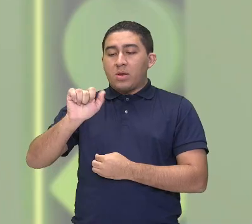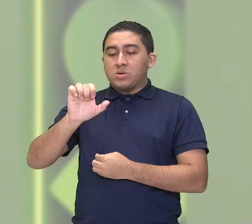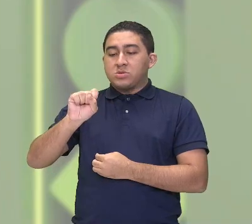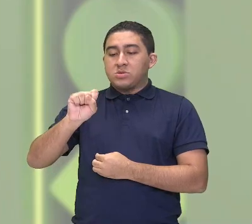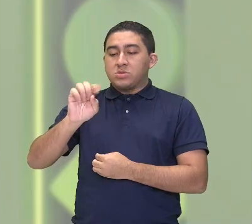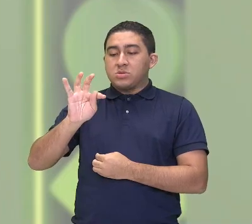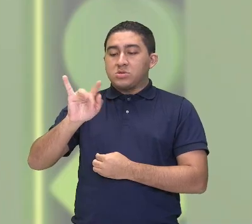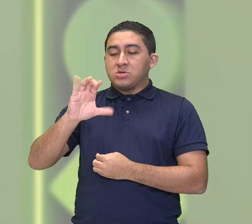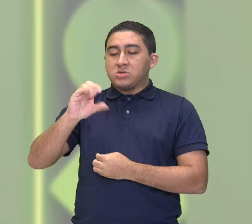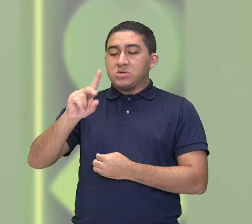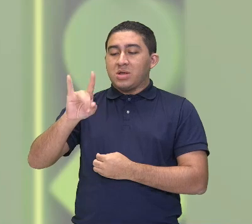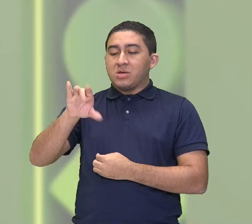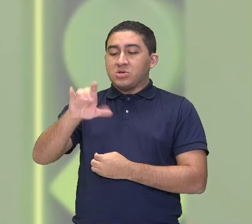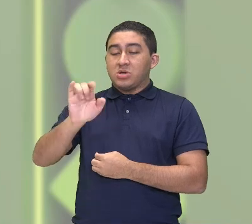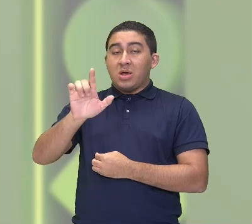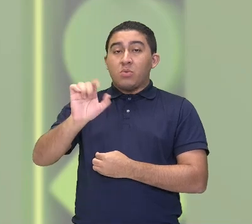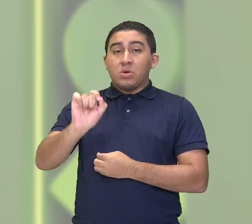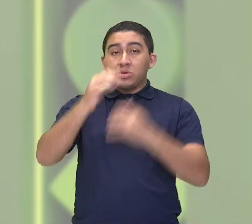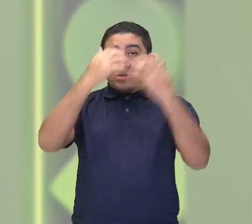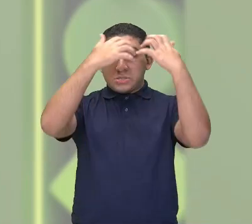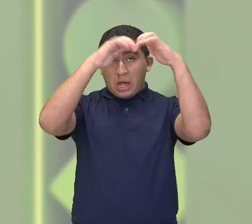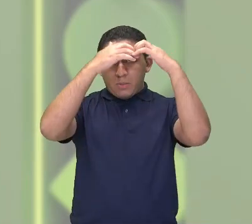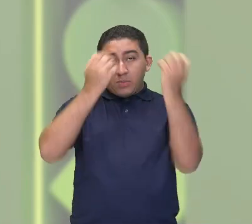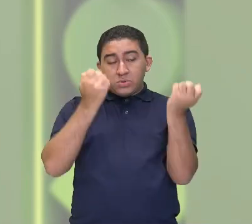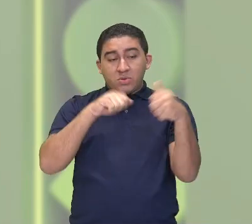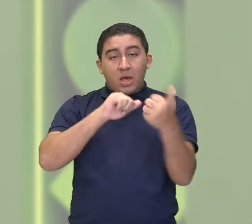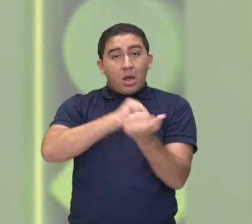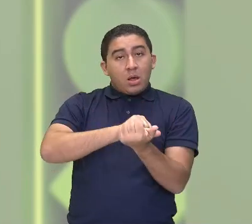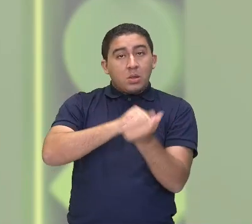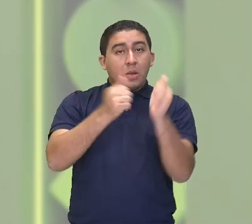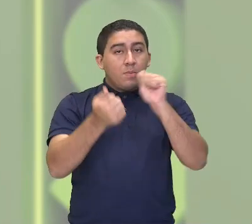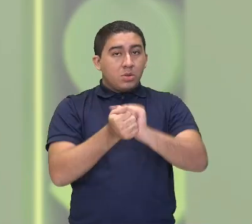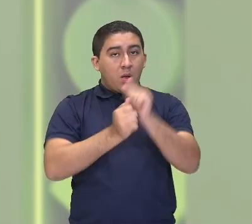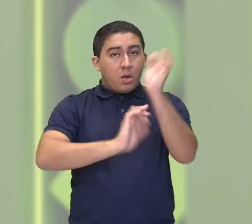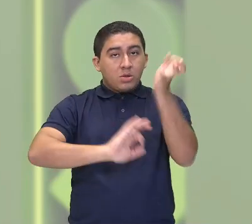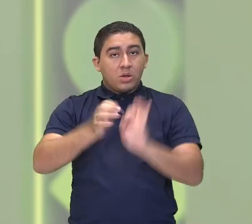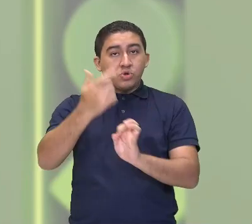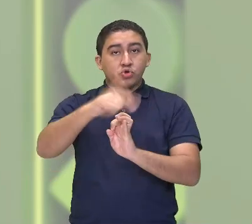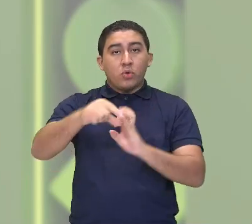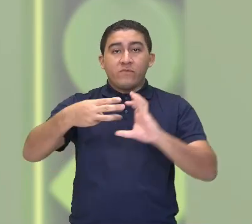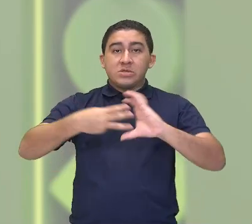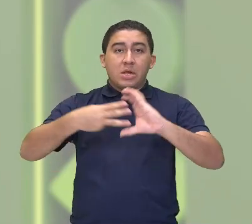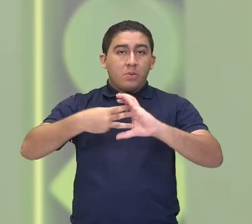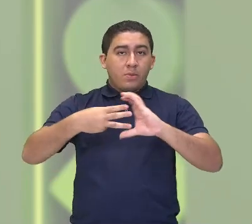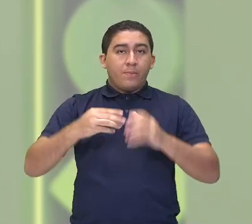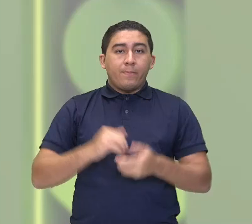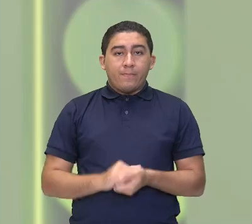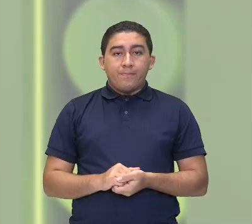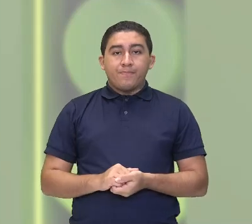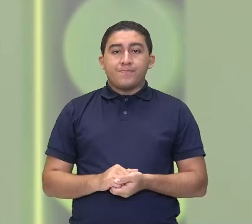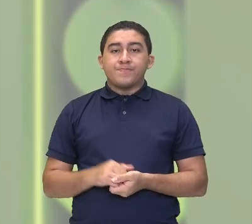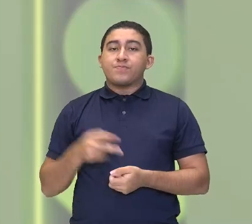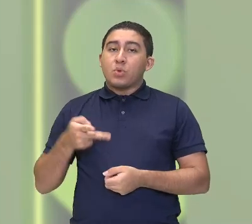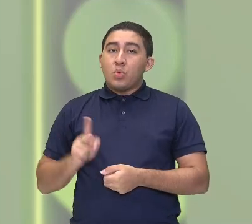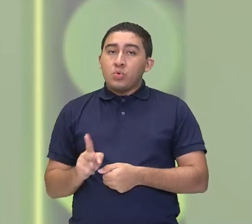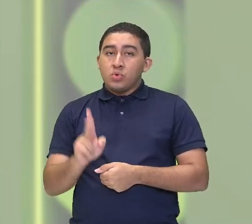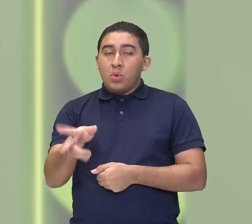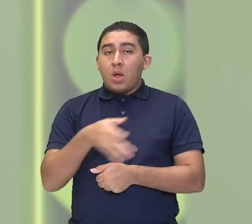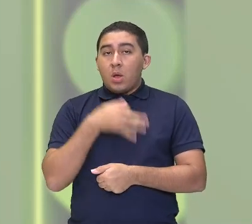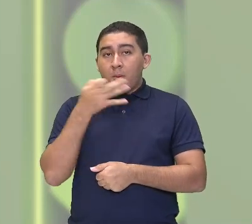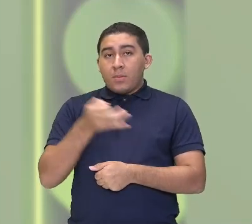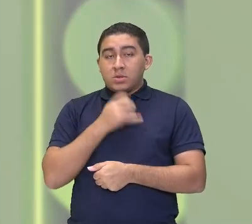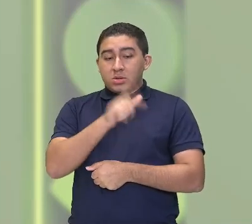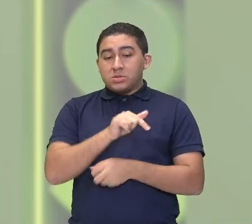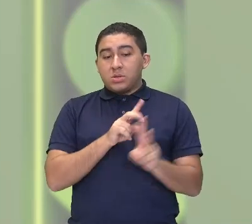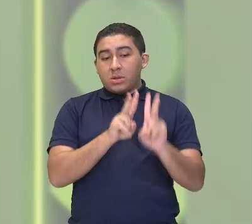tem de se adaptar e reorganizar conexões, certo? Então a gente vai continuar comentando sobre esse assunto, né, que é